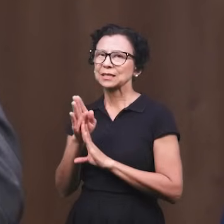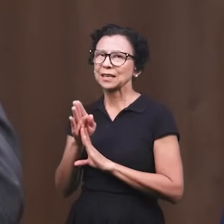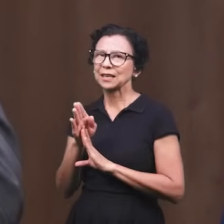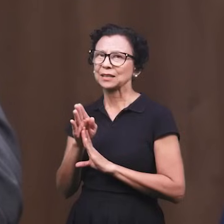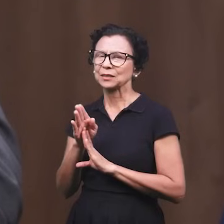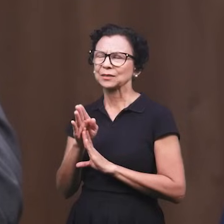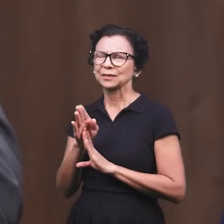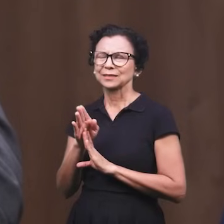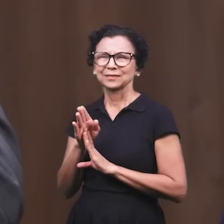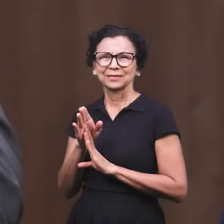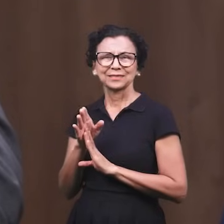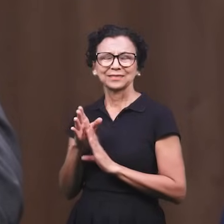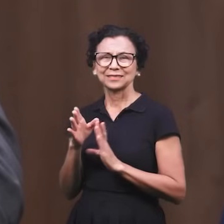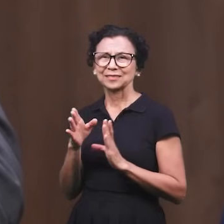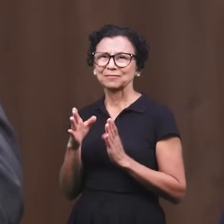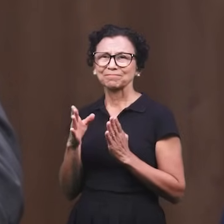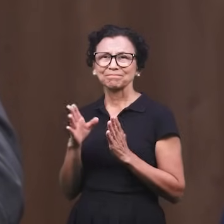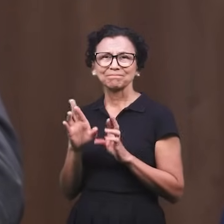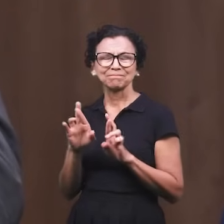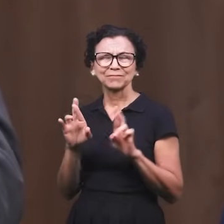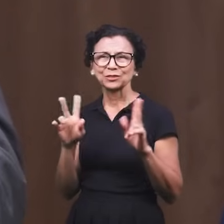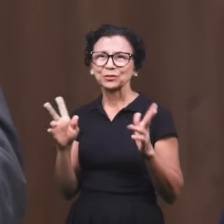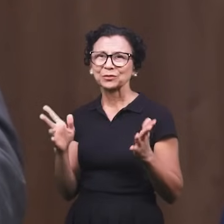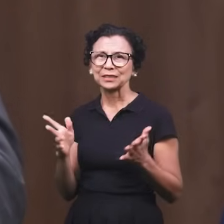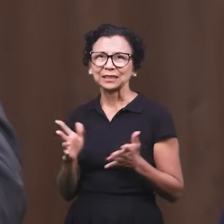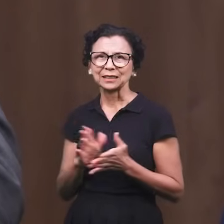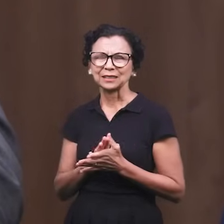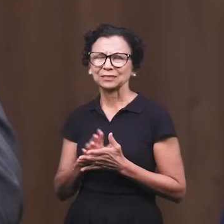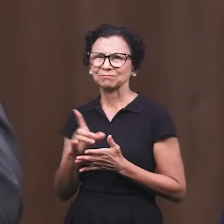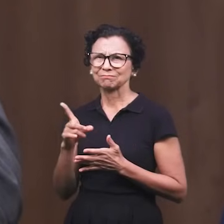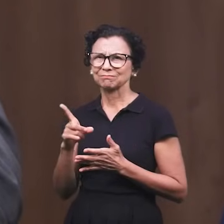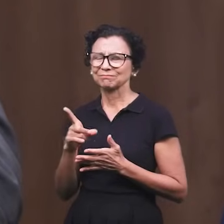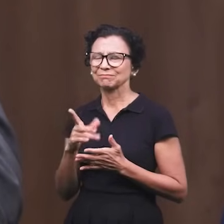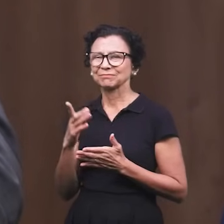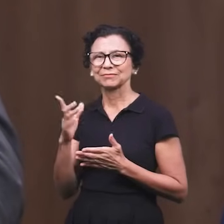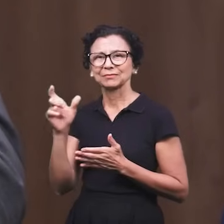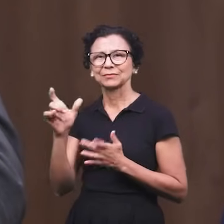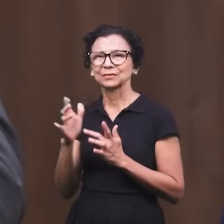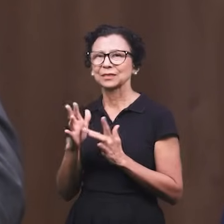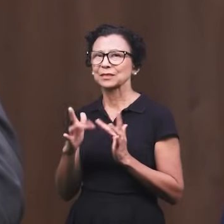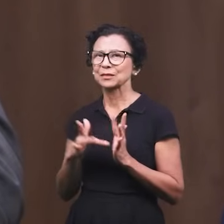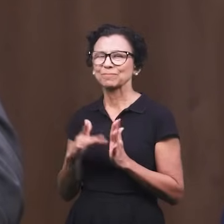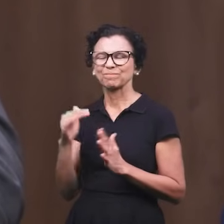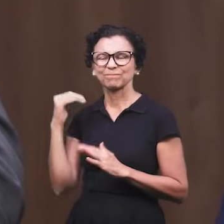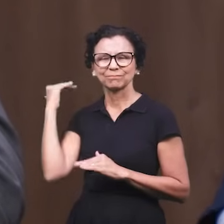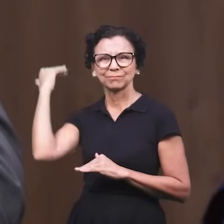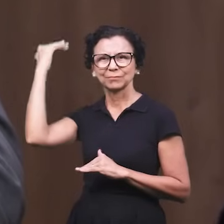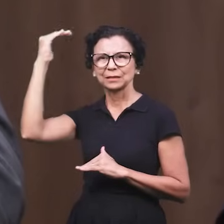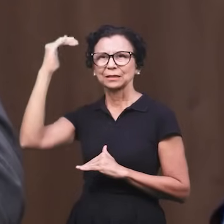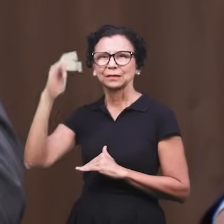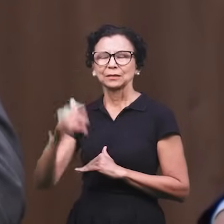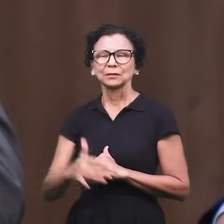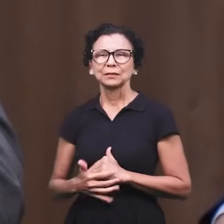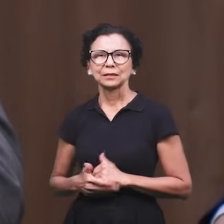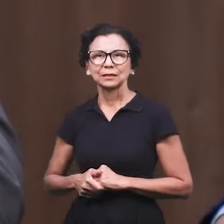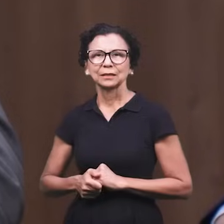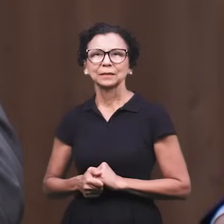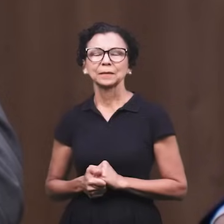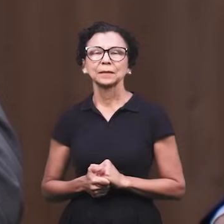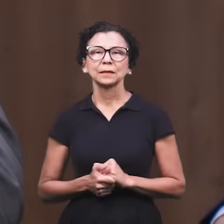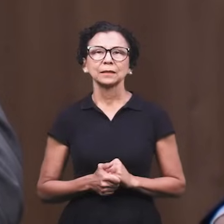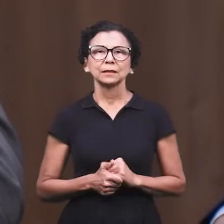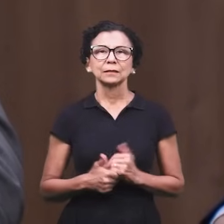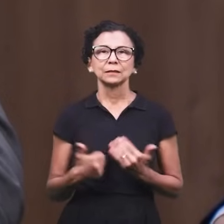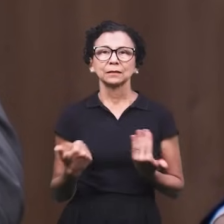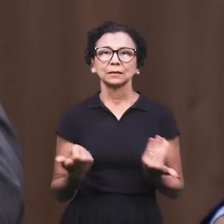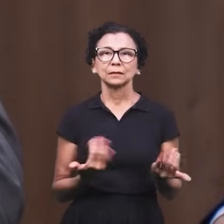homem, ele vê muito além. E é aquilo que nós falamos do profético. Então o jovem precisa de uma